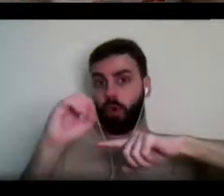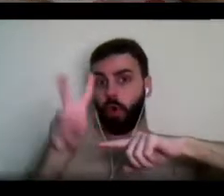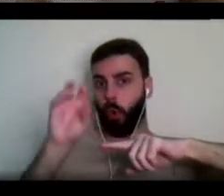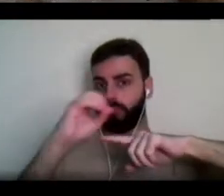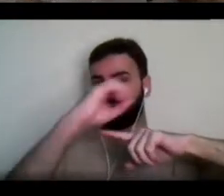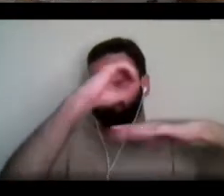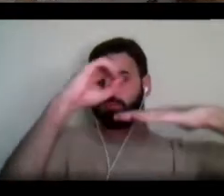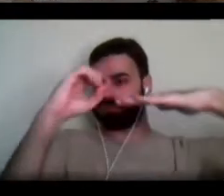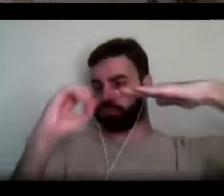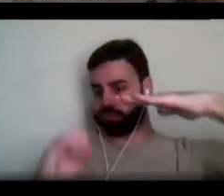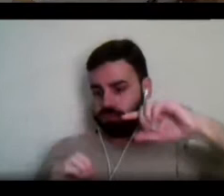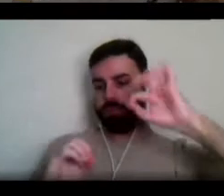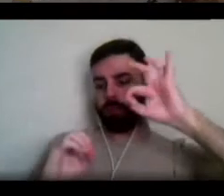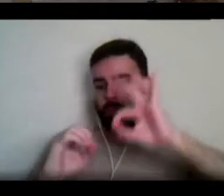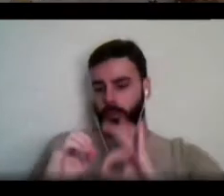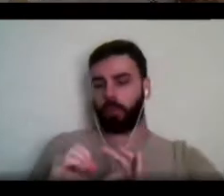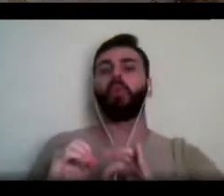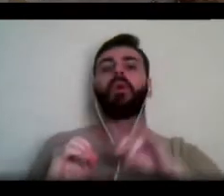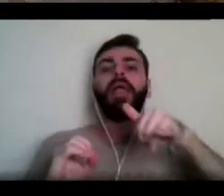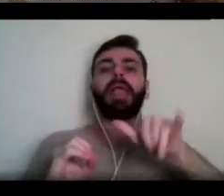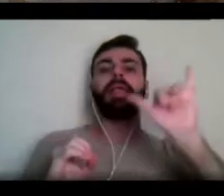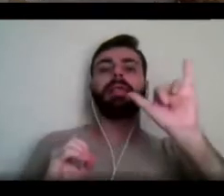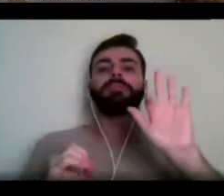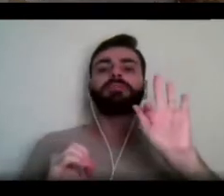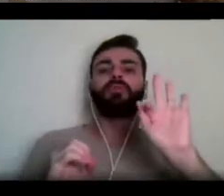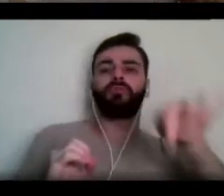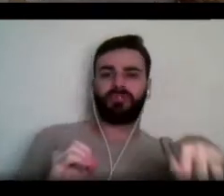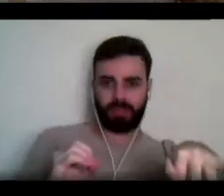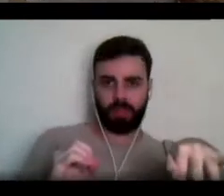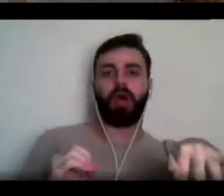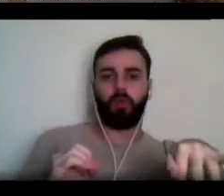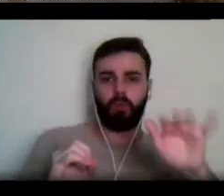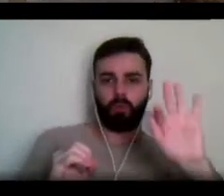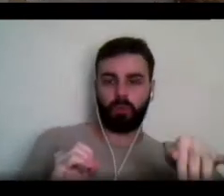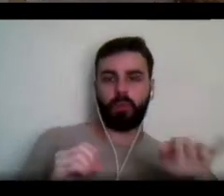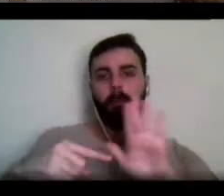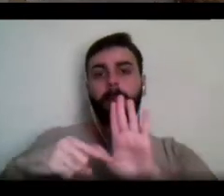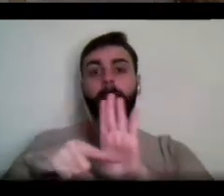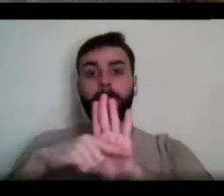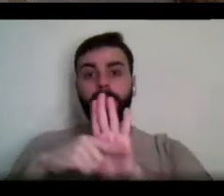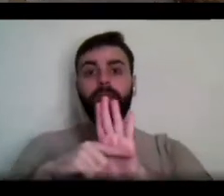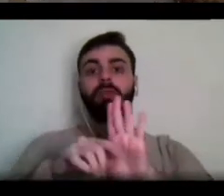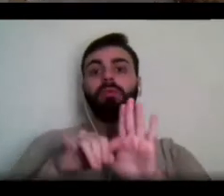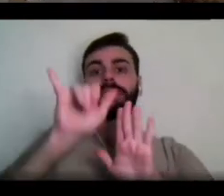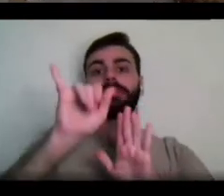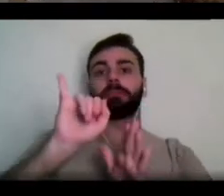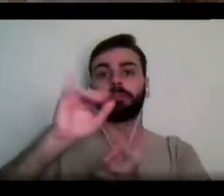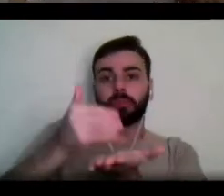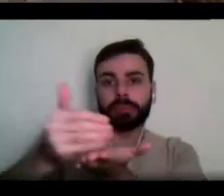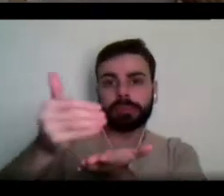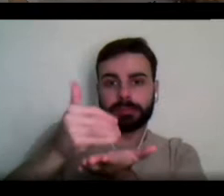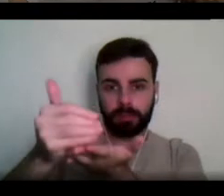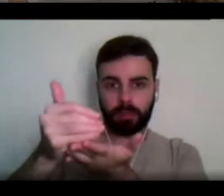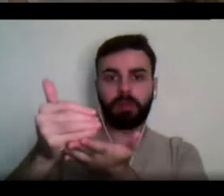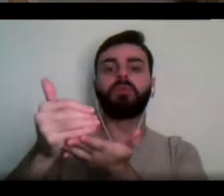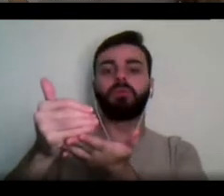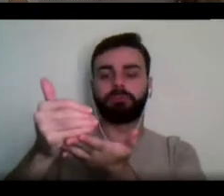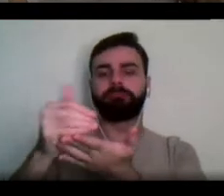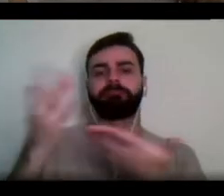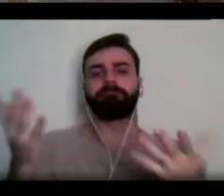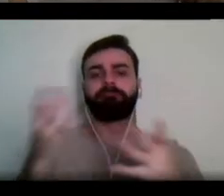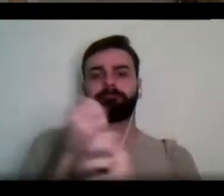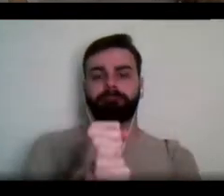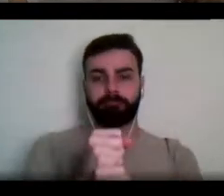vertical do ovo vai ser igual a um y final menos um y inicial, que vai